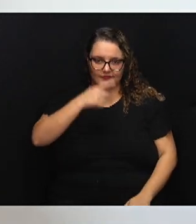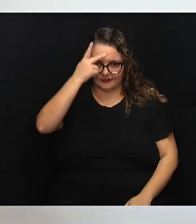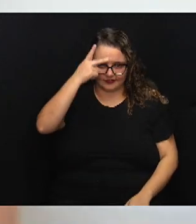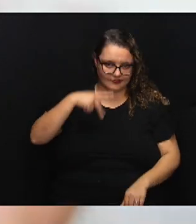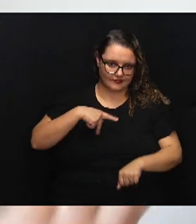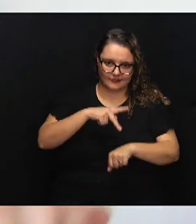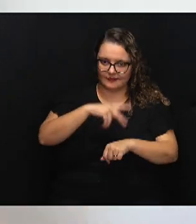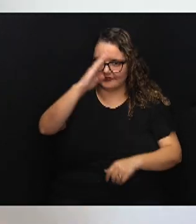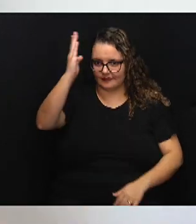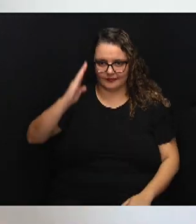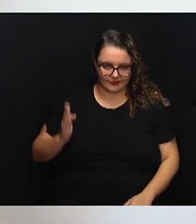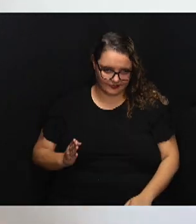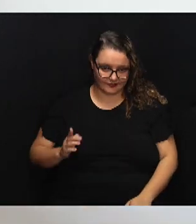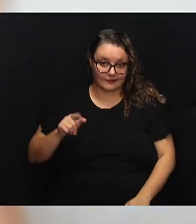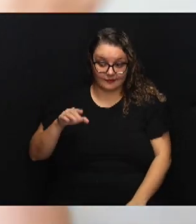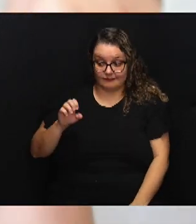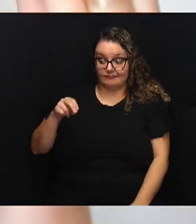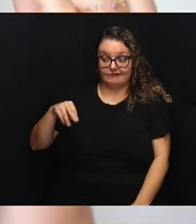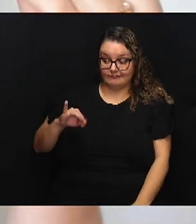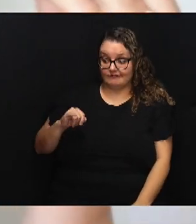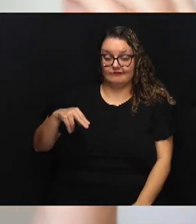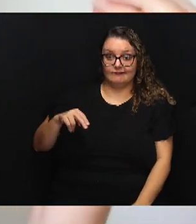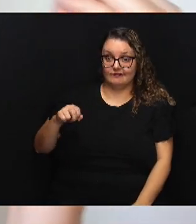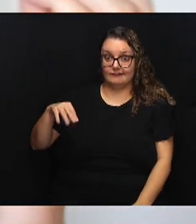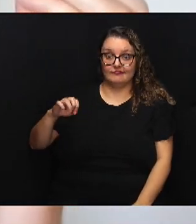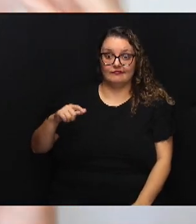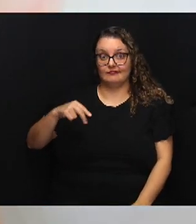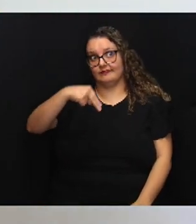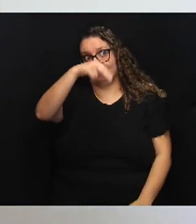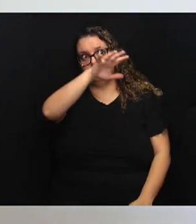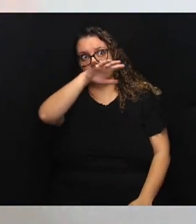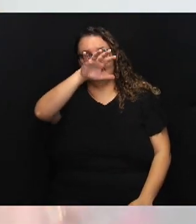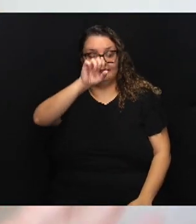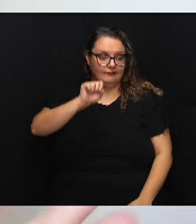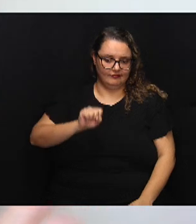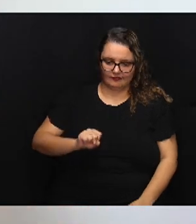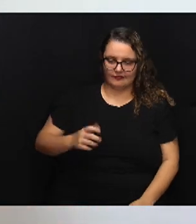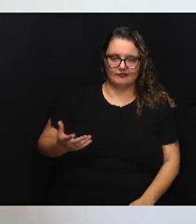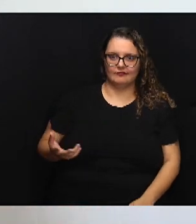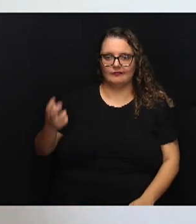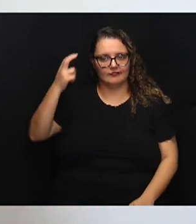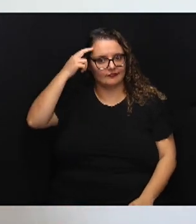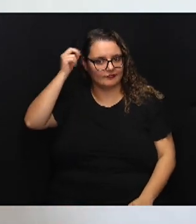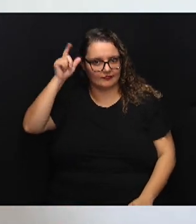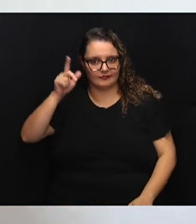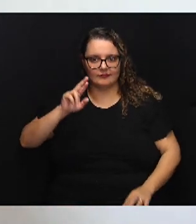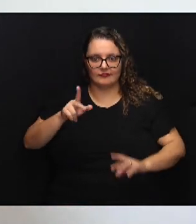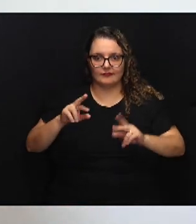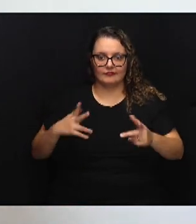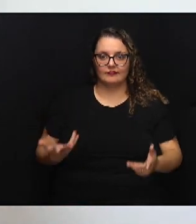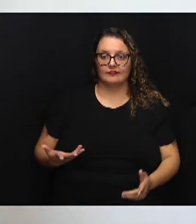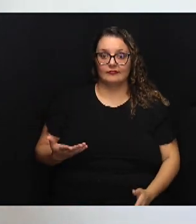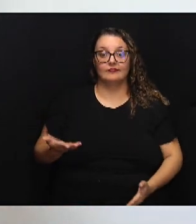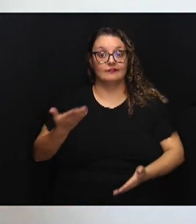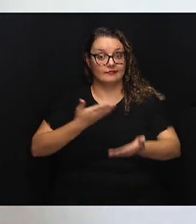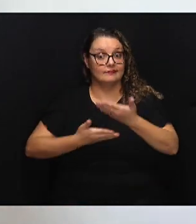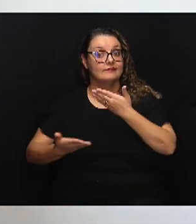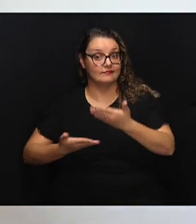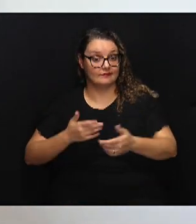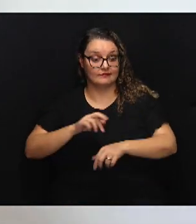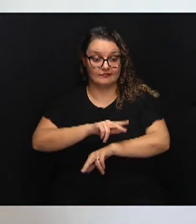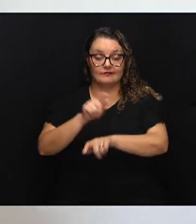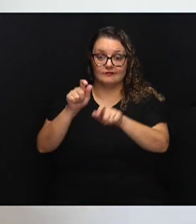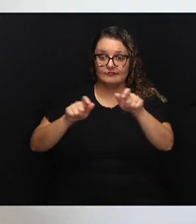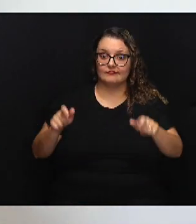Brasil, um país continental, né? Você vai para o norte, você vai para o sul, tem culturas diferentes e trocas, e muitas pessoas